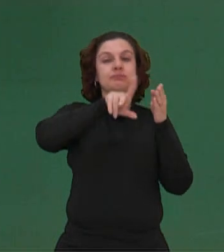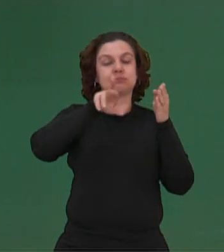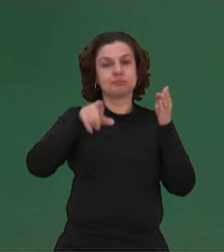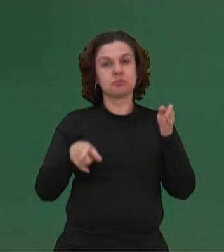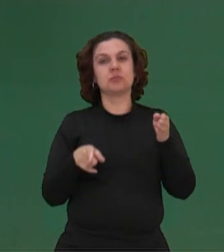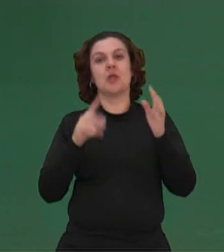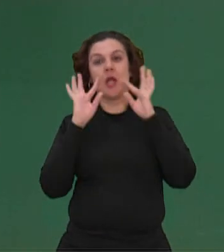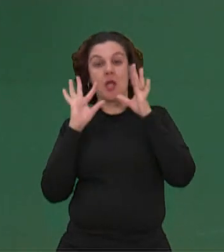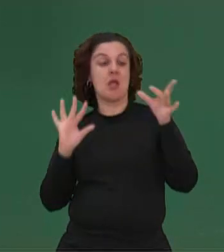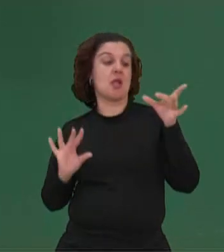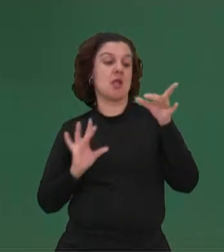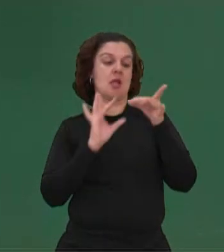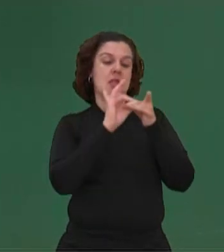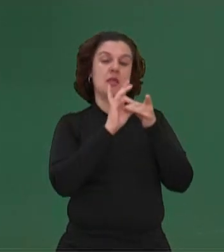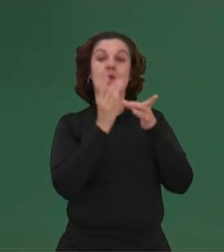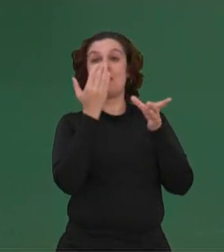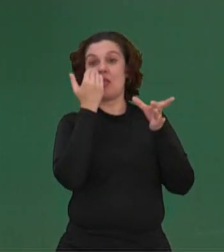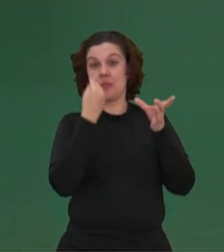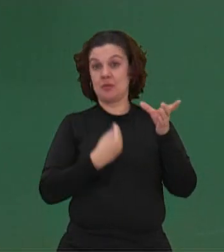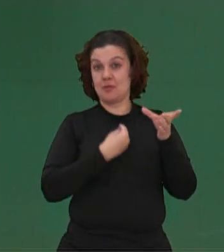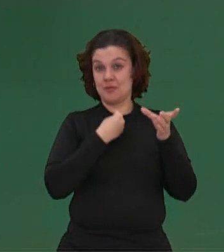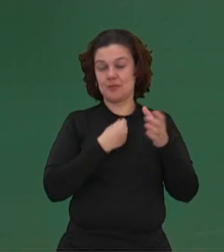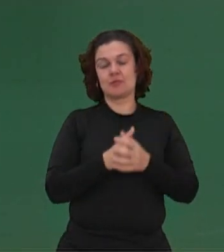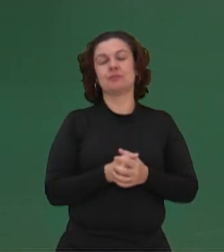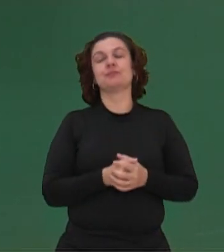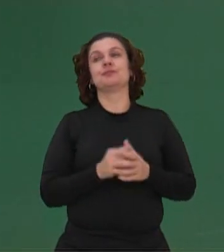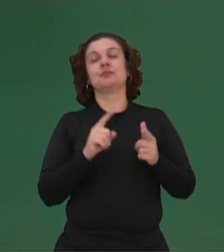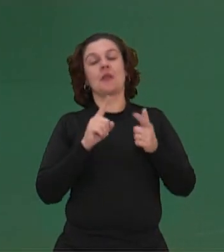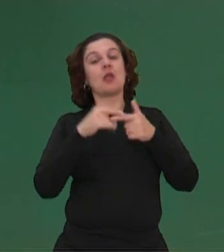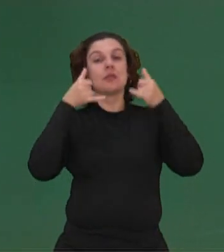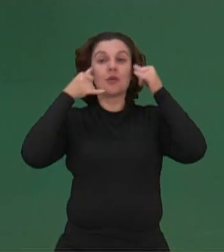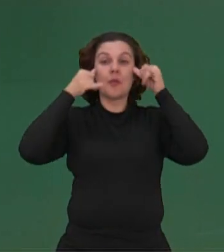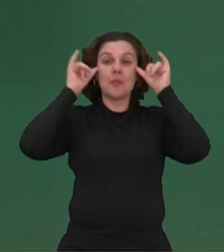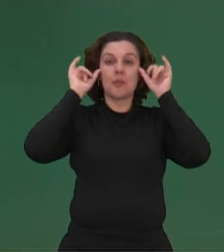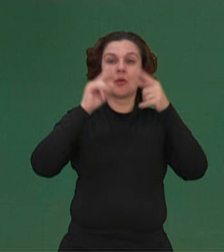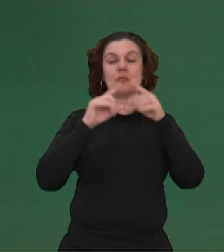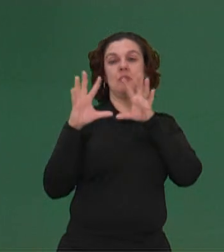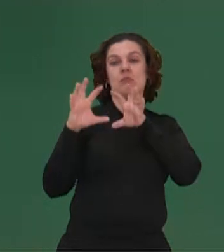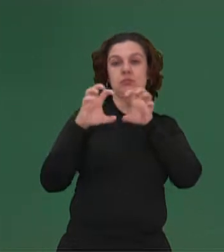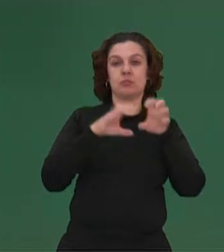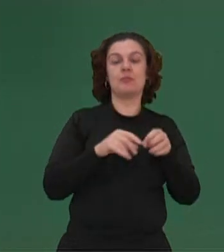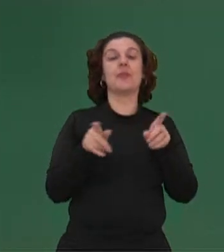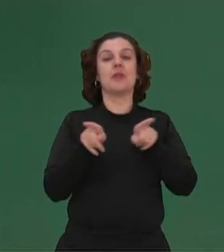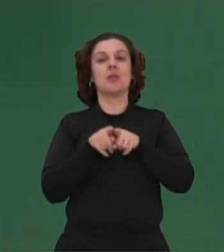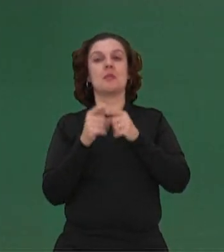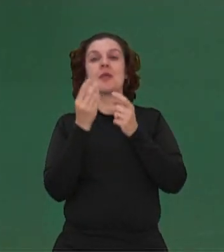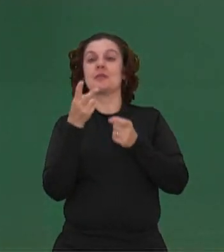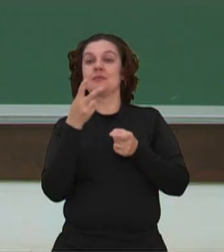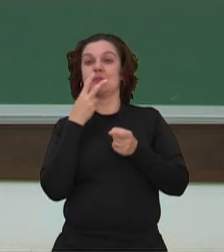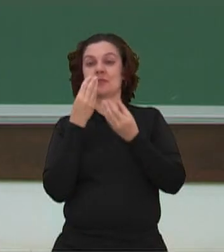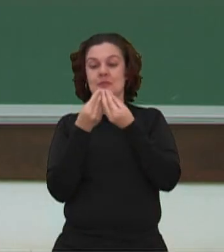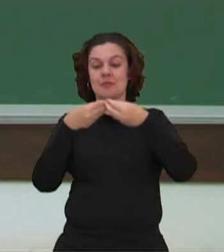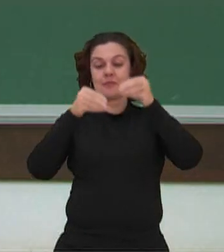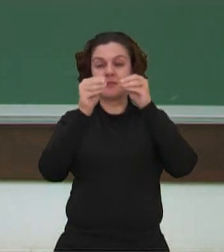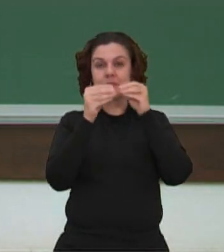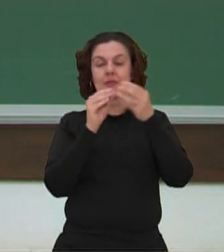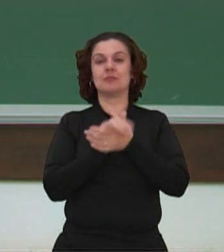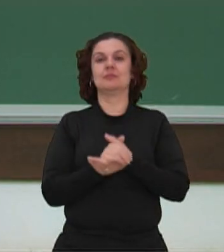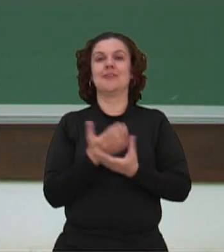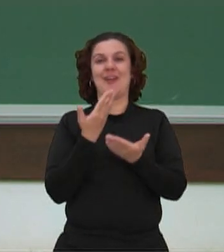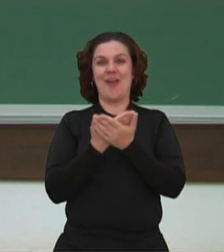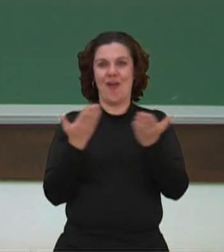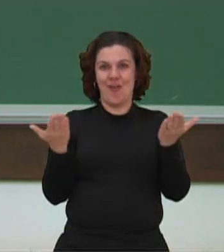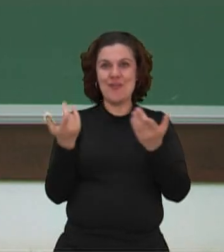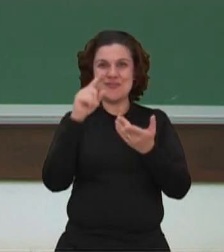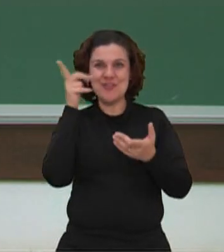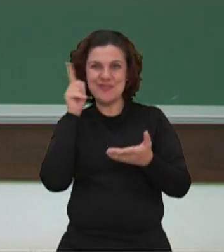principalmente ligadas à subsistência, além delas, a pecuária, algodão e fumo. Essa foi a nossa aula de hoje. Você